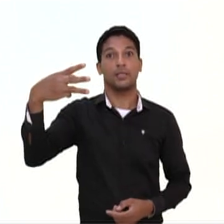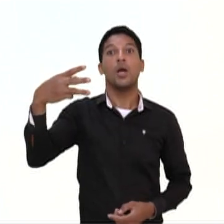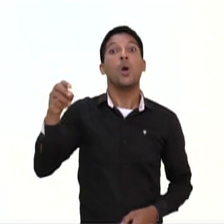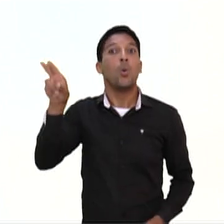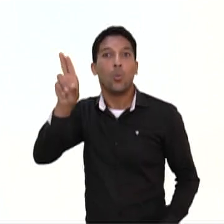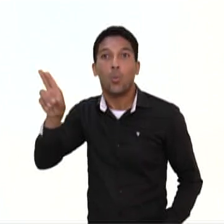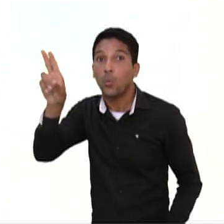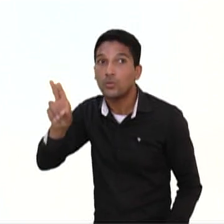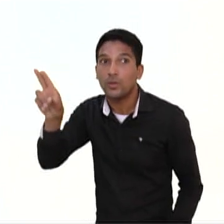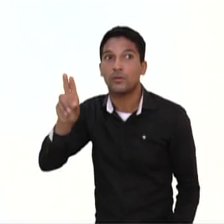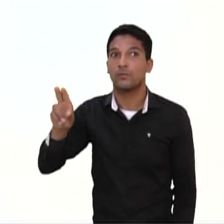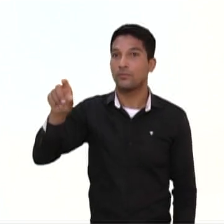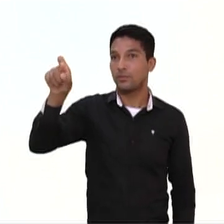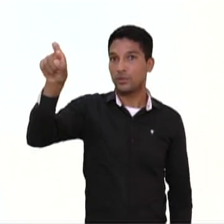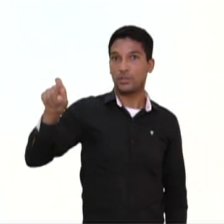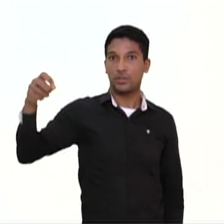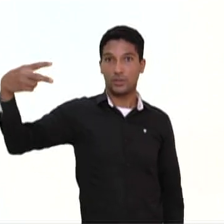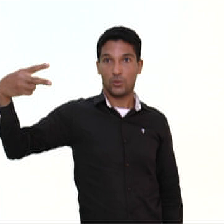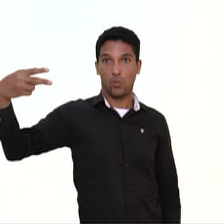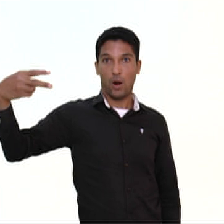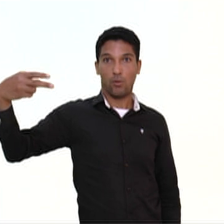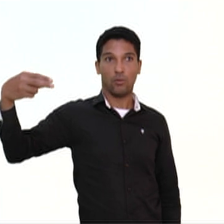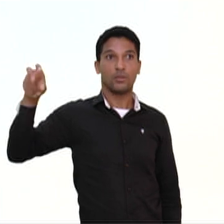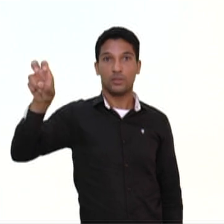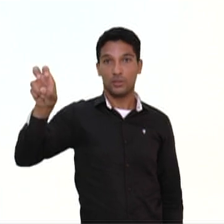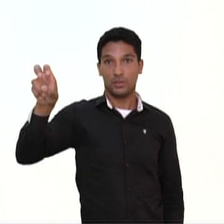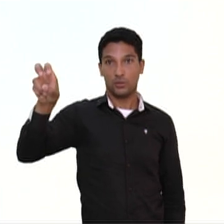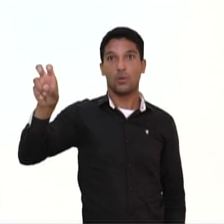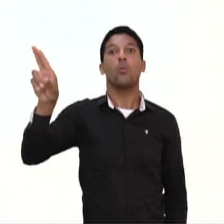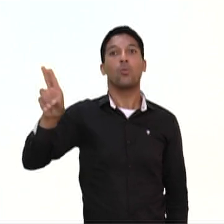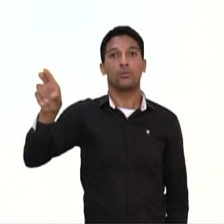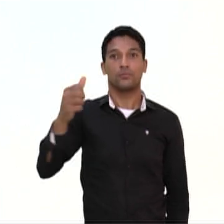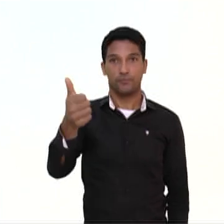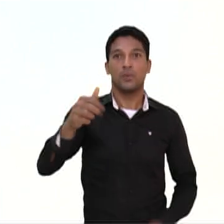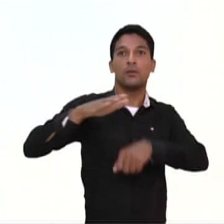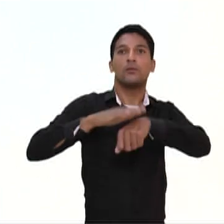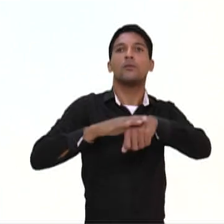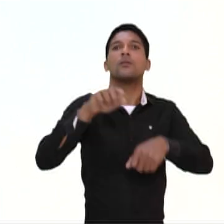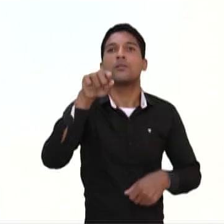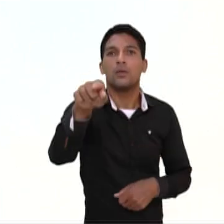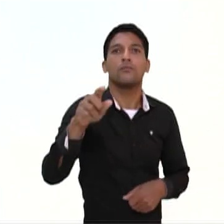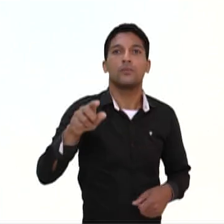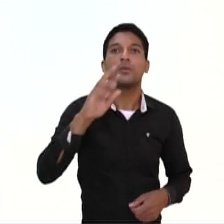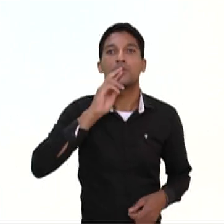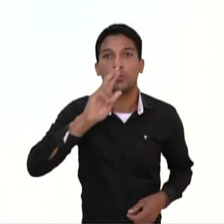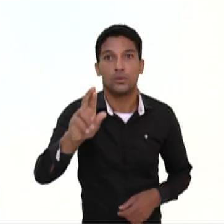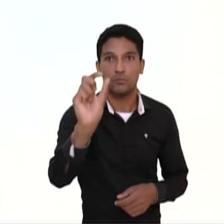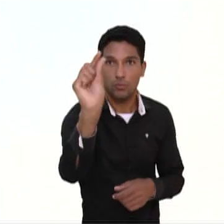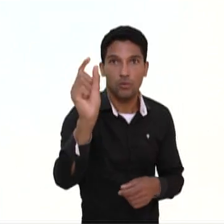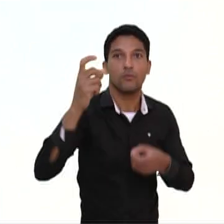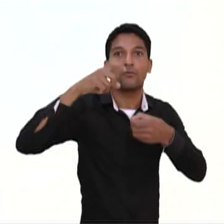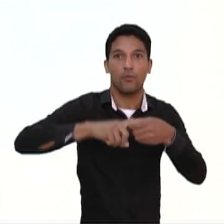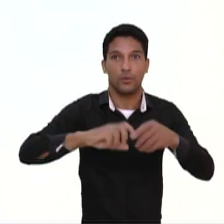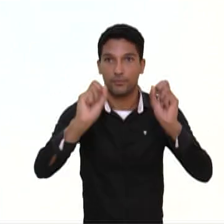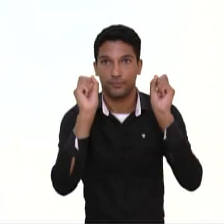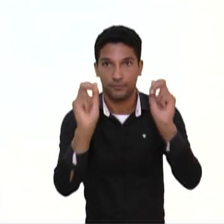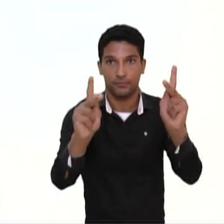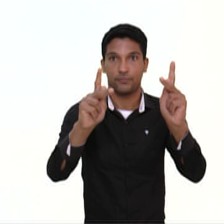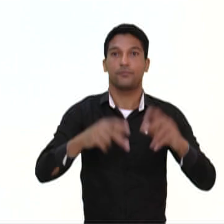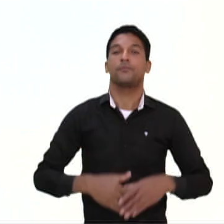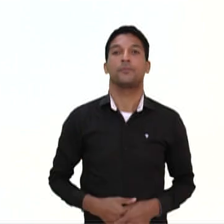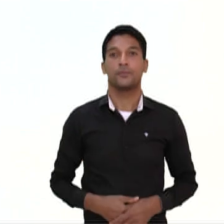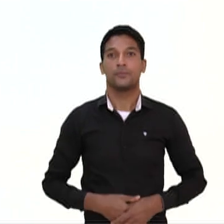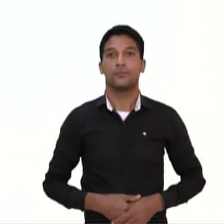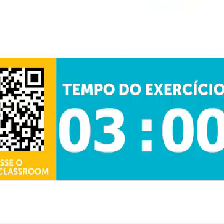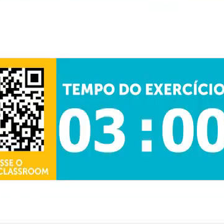igual a 5. Né? Aqui deixo um tempinho para você revisar e nós já voltamos com a solução. Ok?